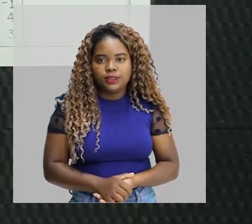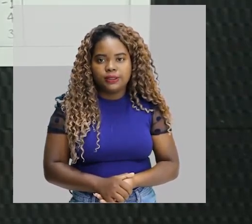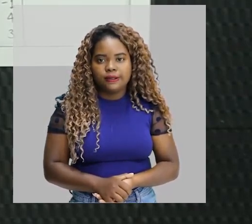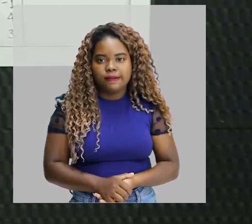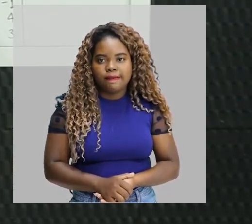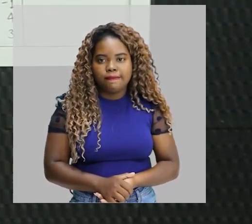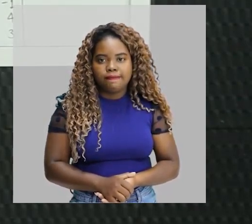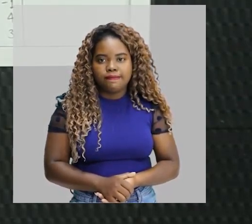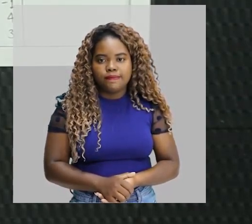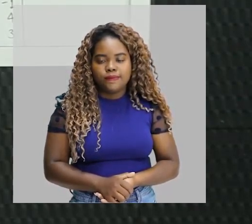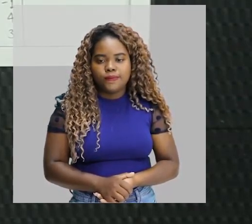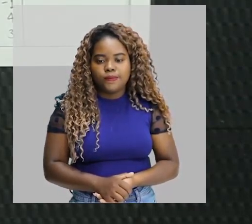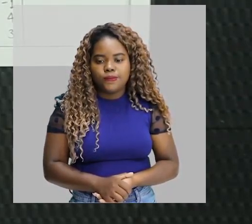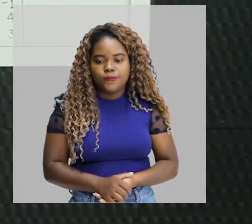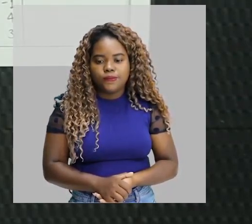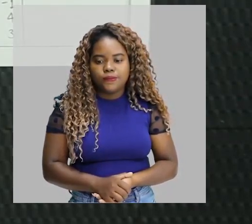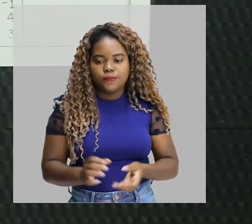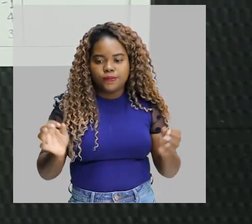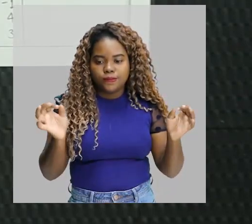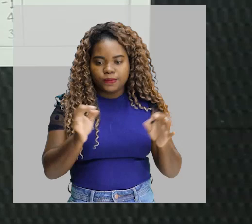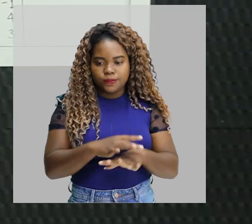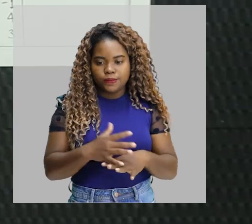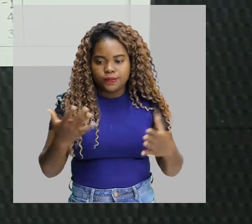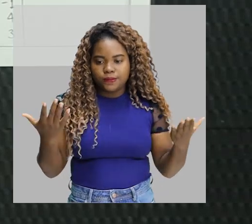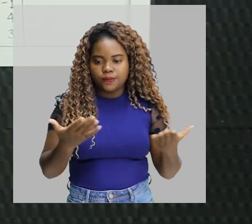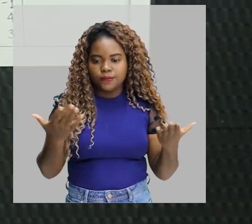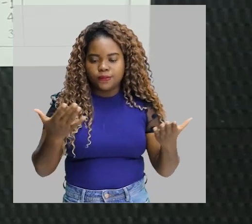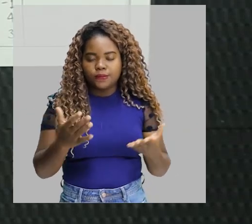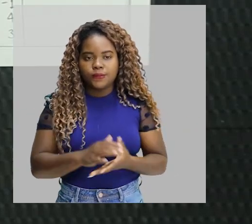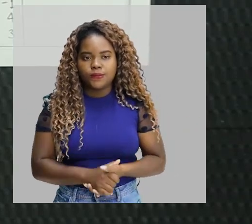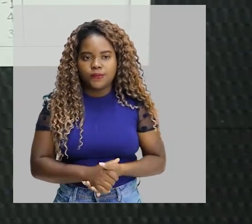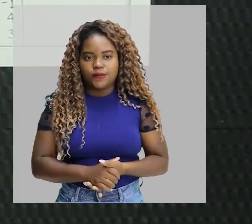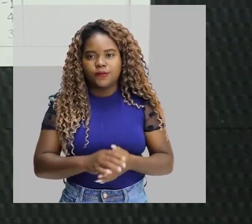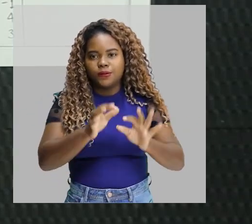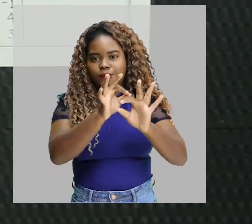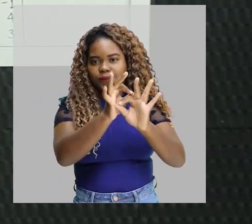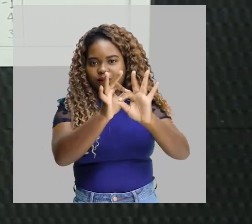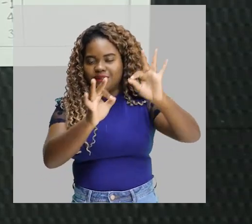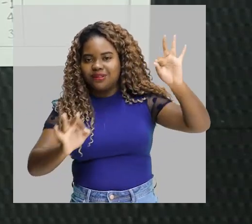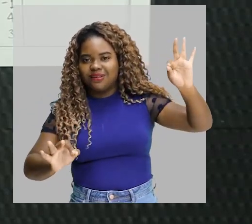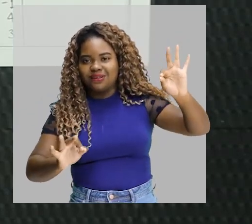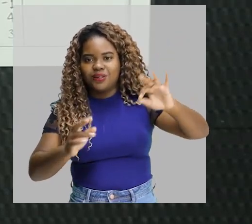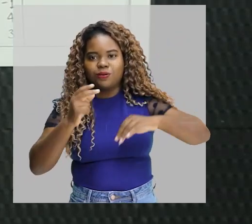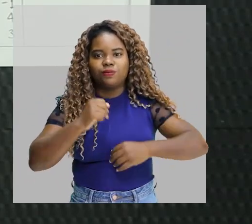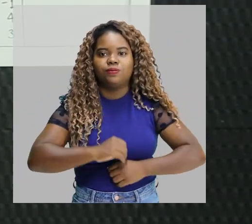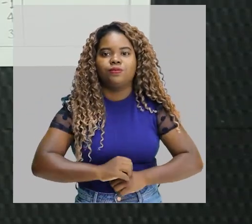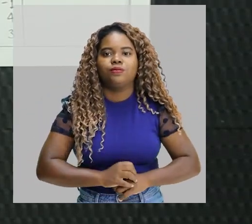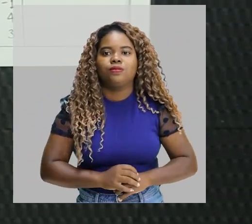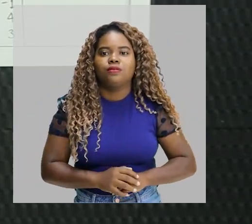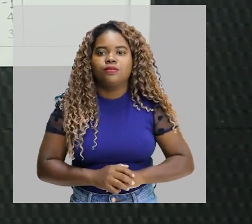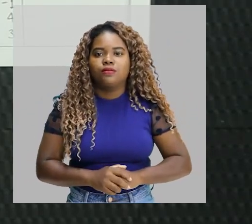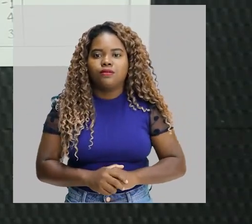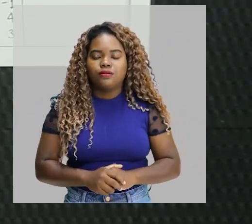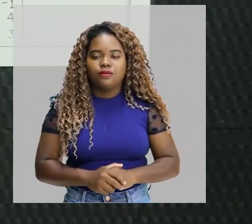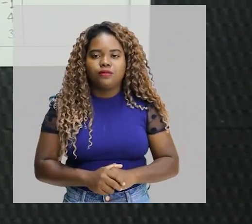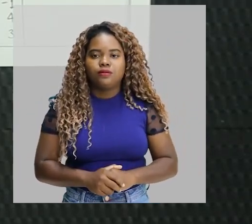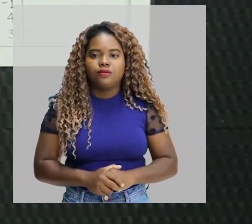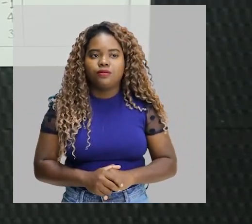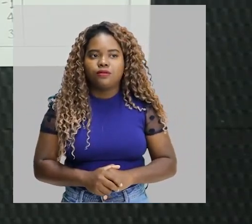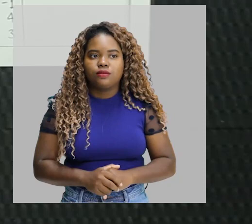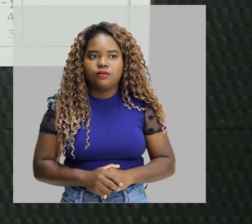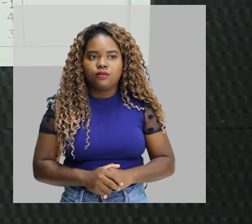certo bom feito isso vamos atrás das nossas diagonais né vou multiplicar aqui na